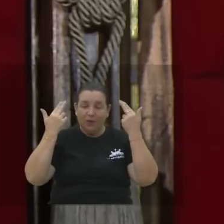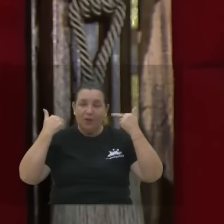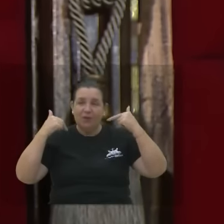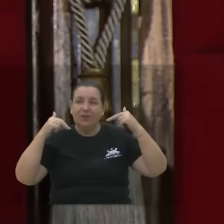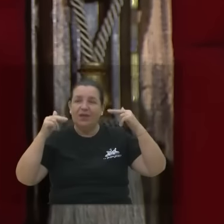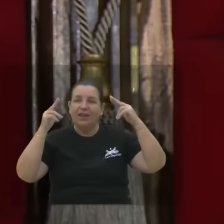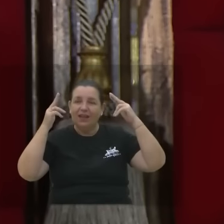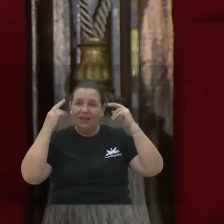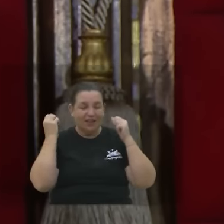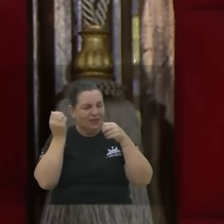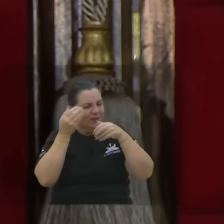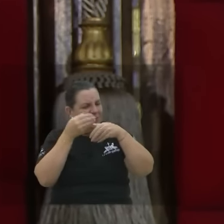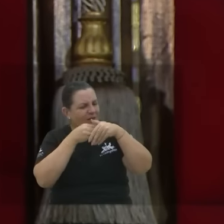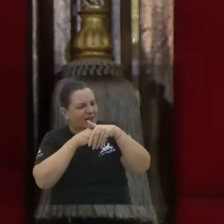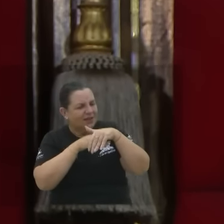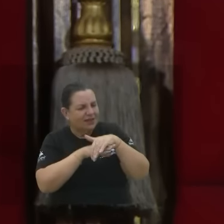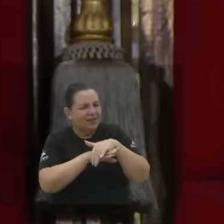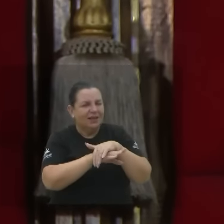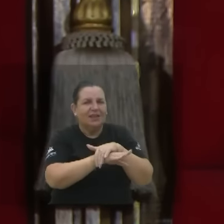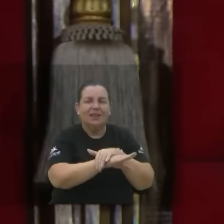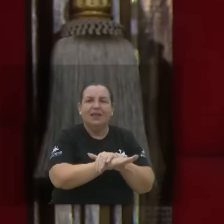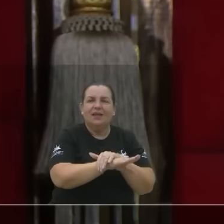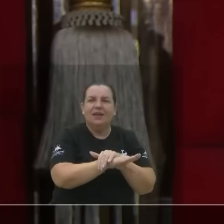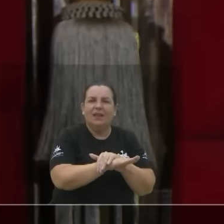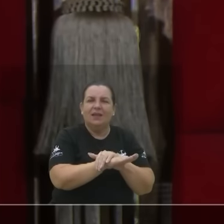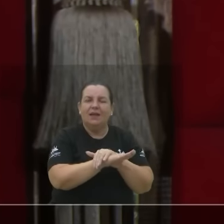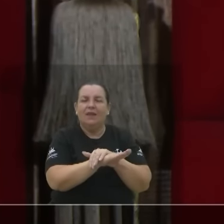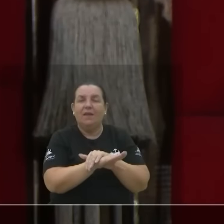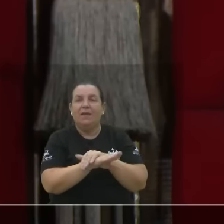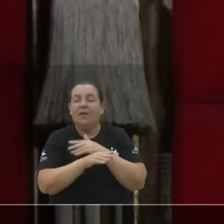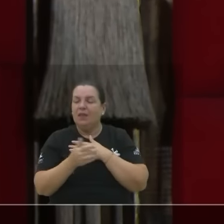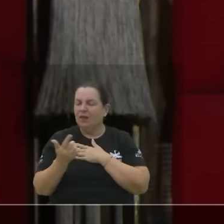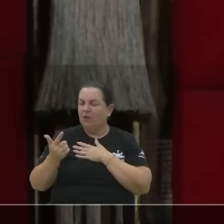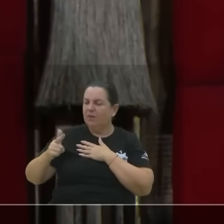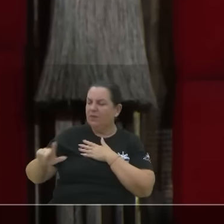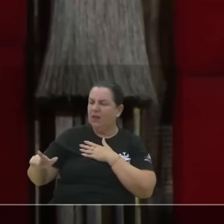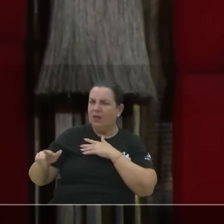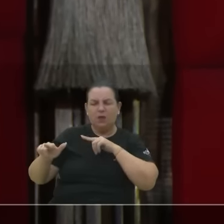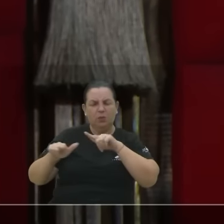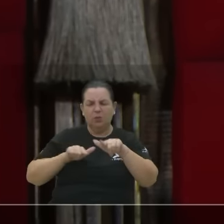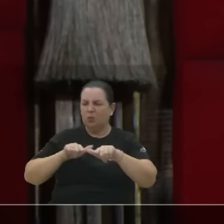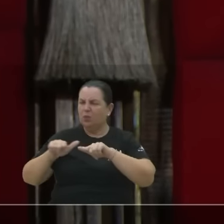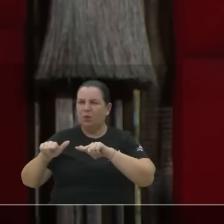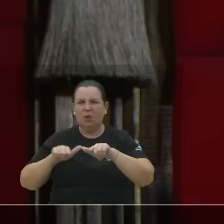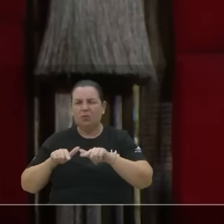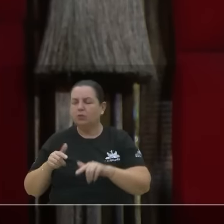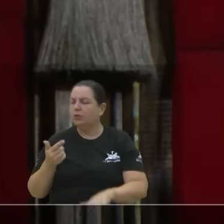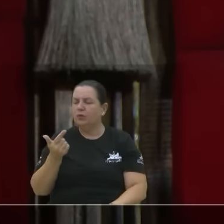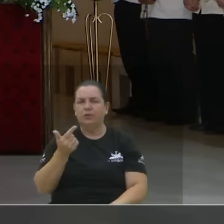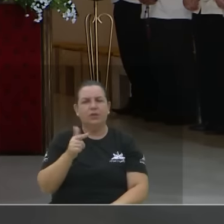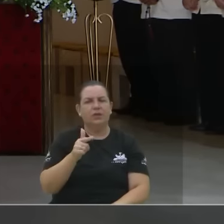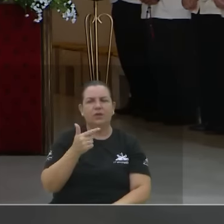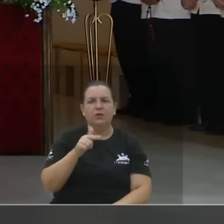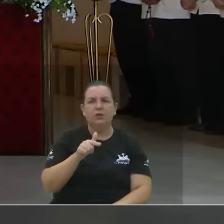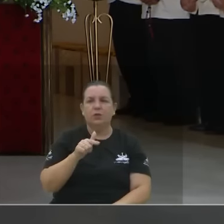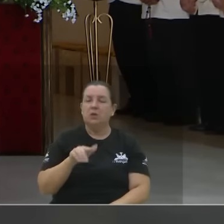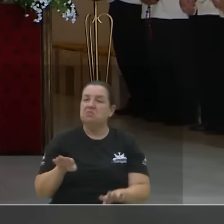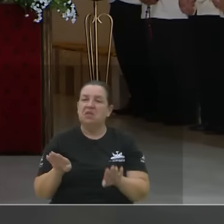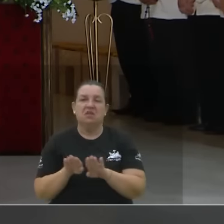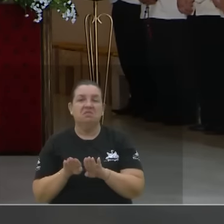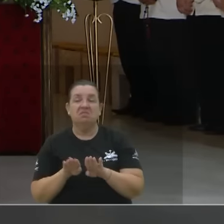pastor, ovelhas guardarei, não tenho outro